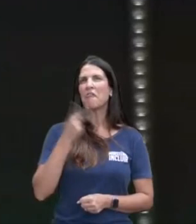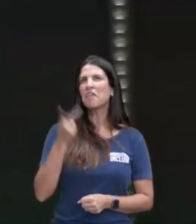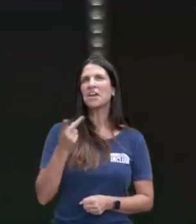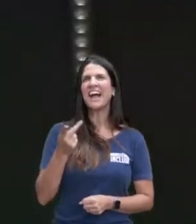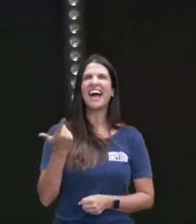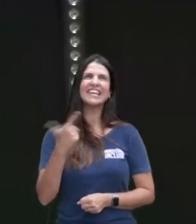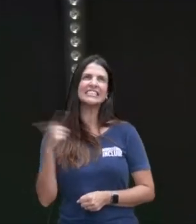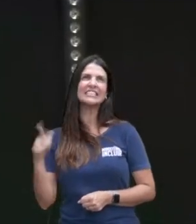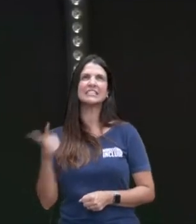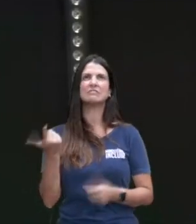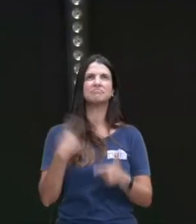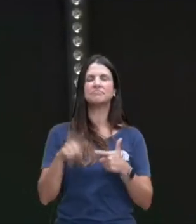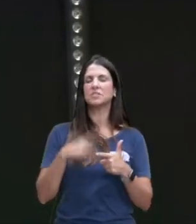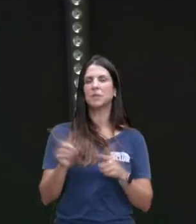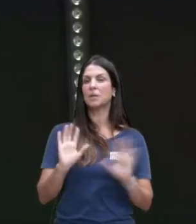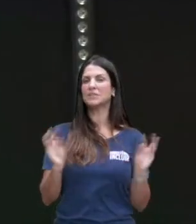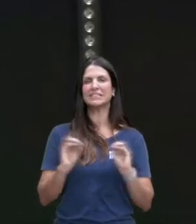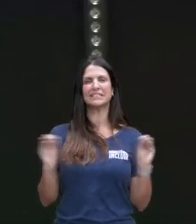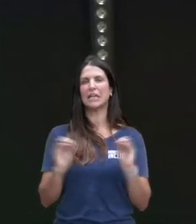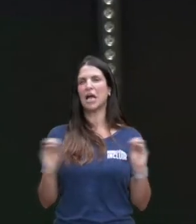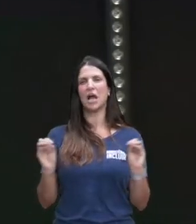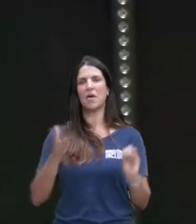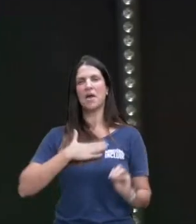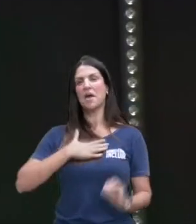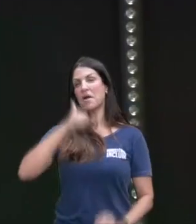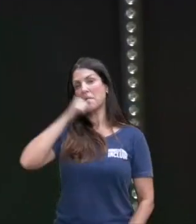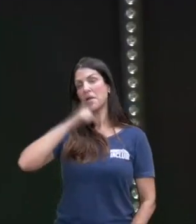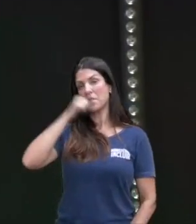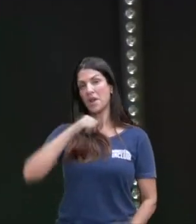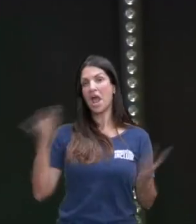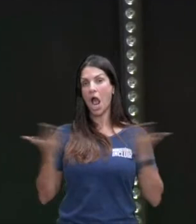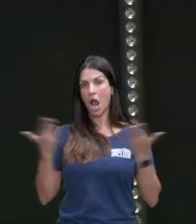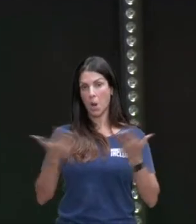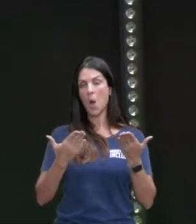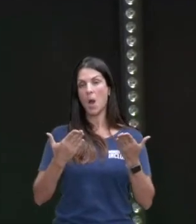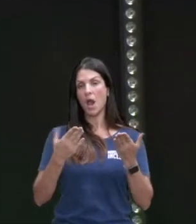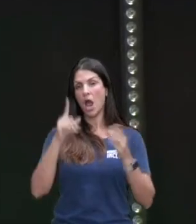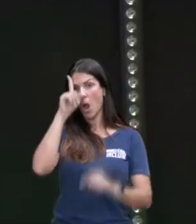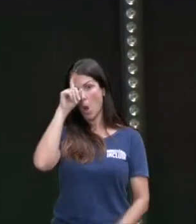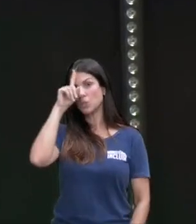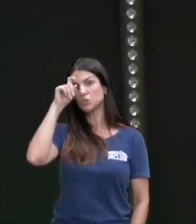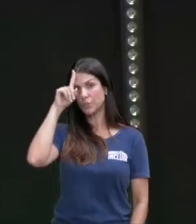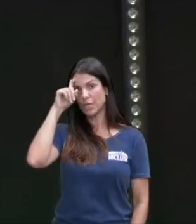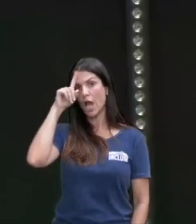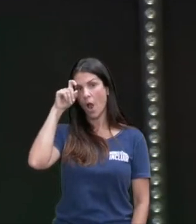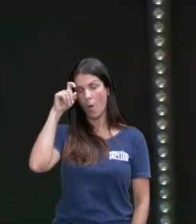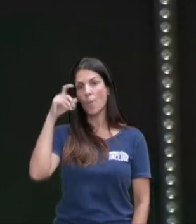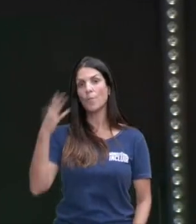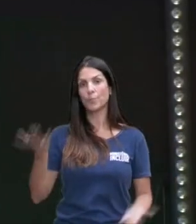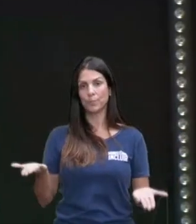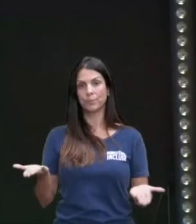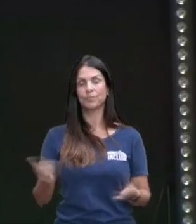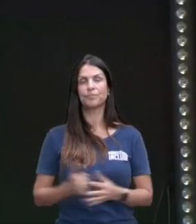problema é a minha mulher tá nesse momento no hospital e antes que alguém Pense uma coisa